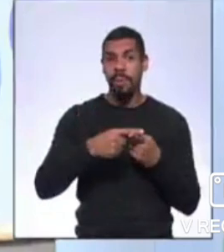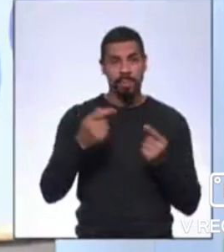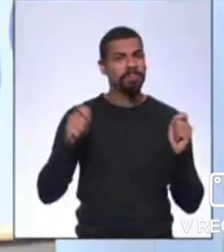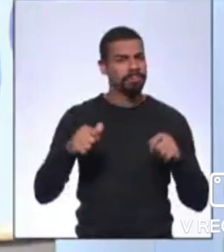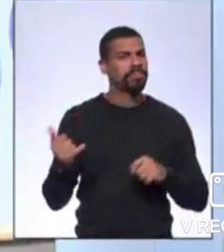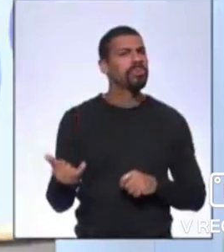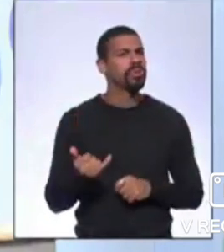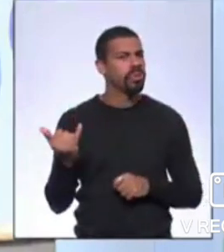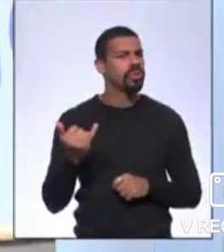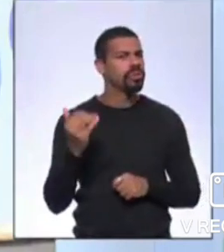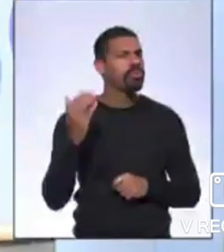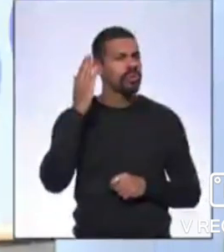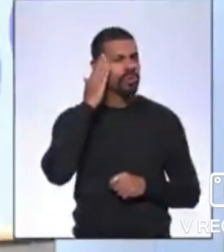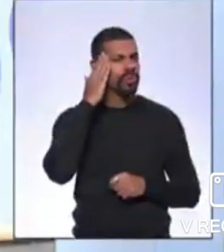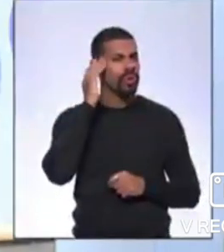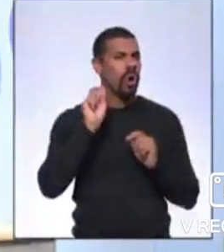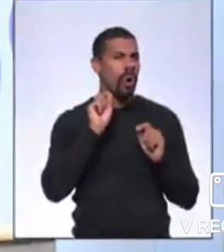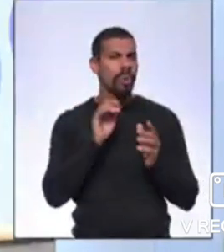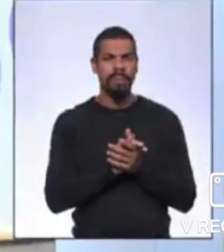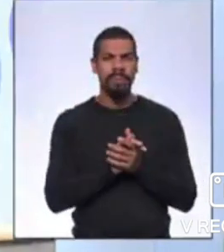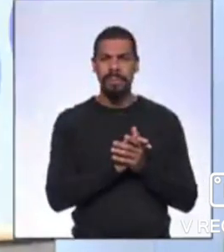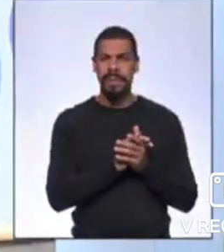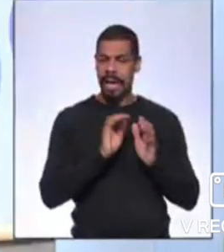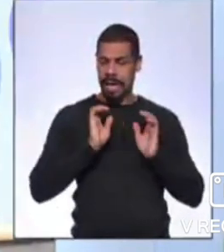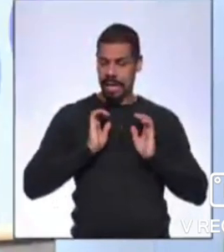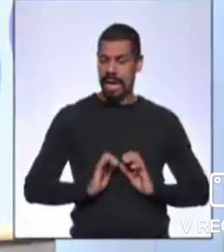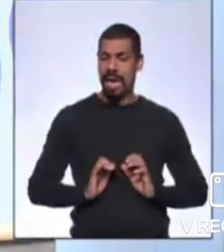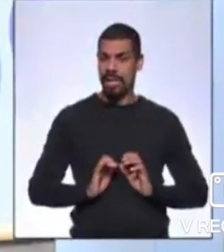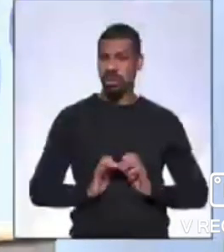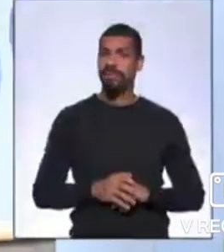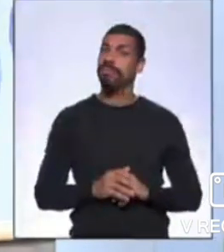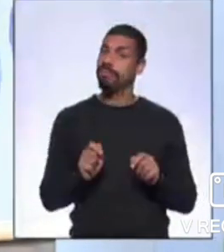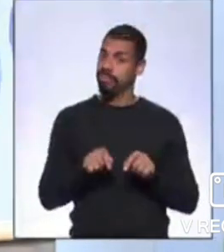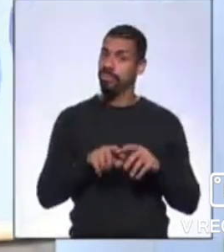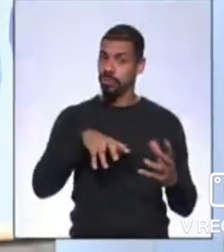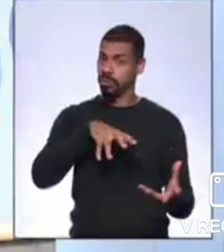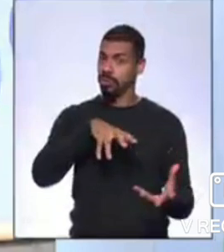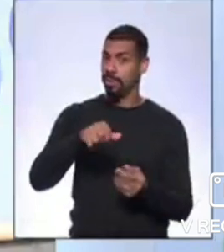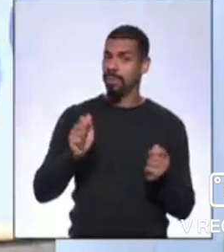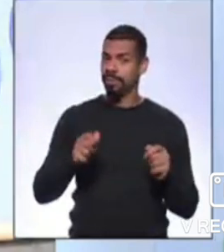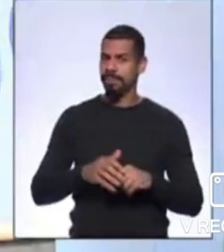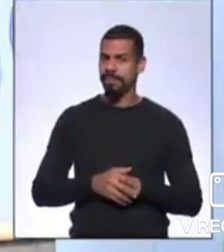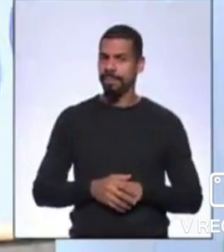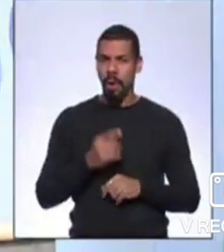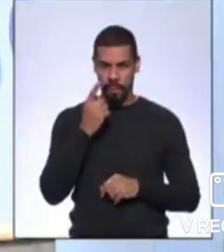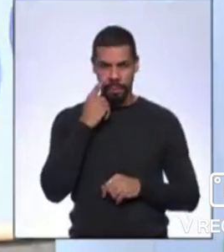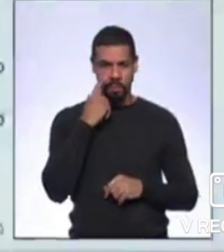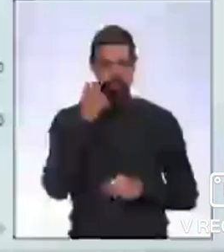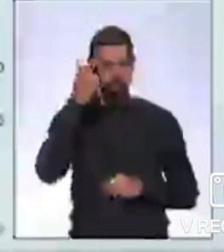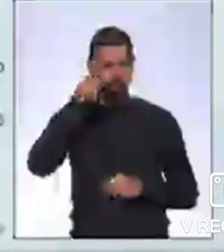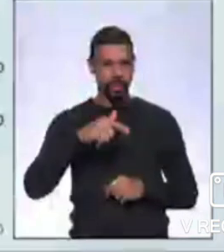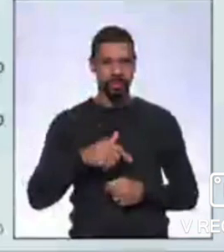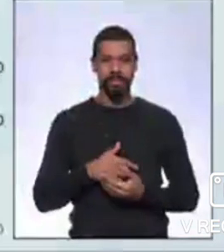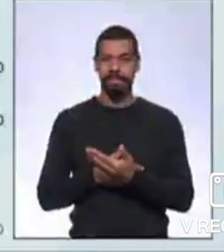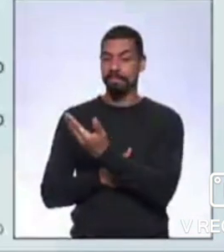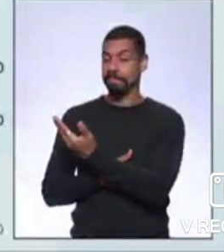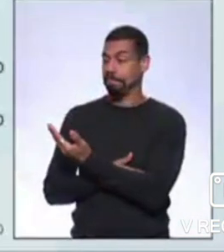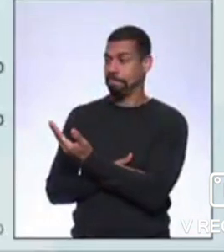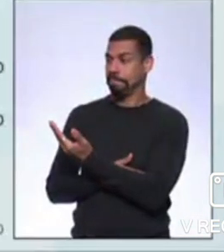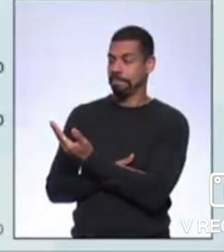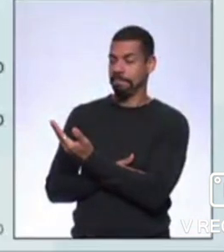válido legislalmente, uma ética jurídica mundialmente. Exatamente. Né? Vamos colocar na tela para nós vermos aí o mandamento